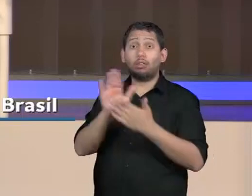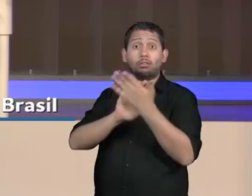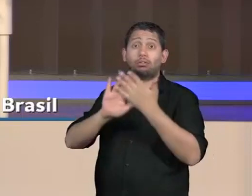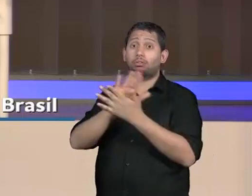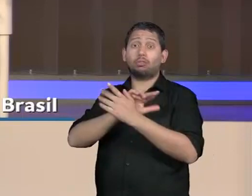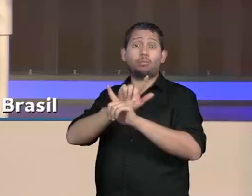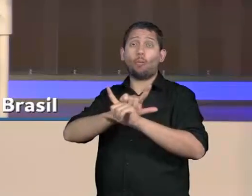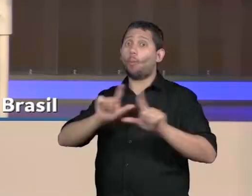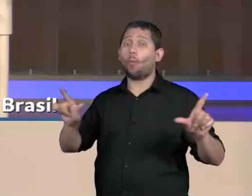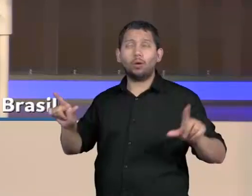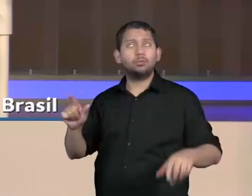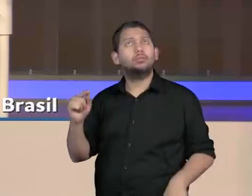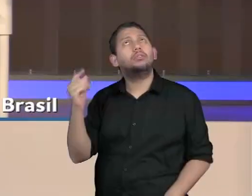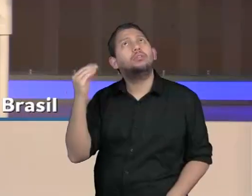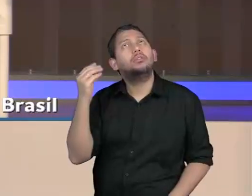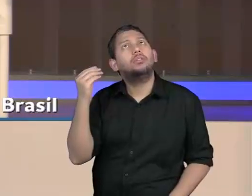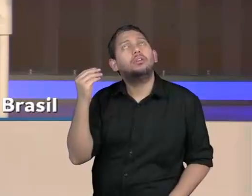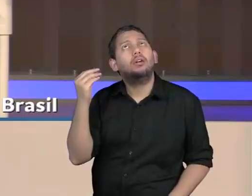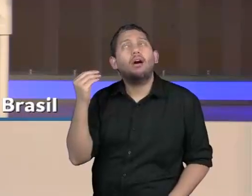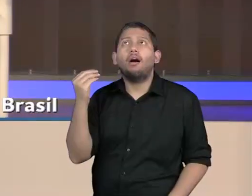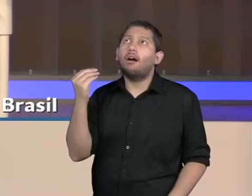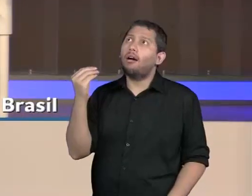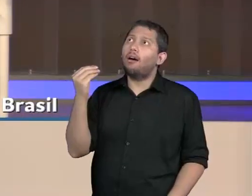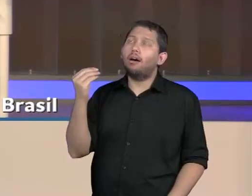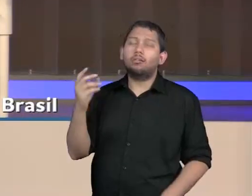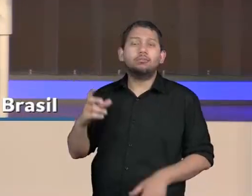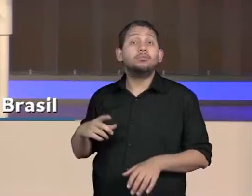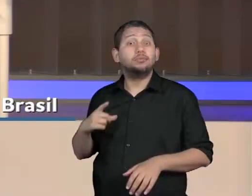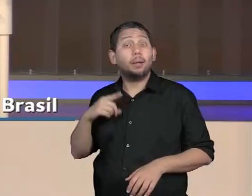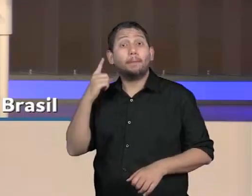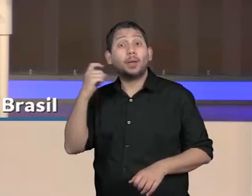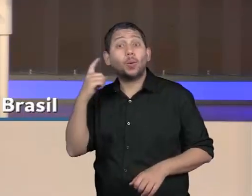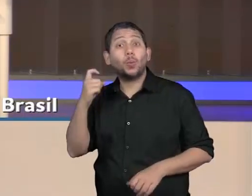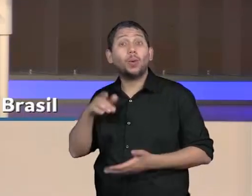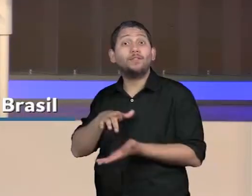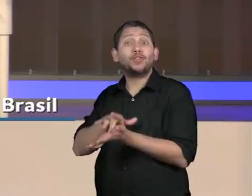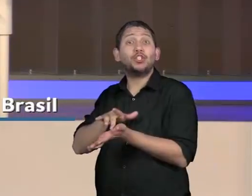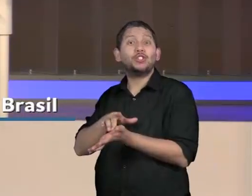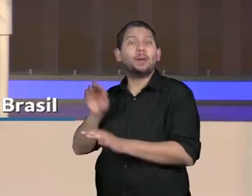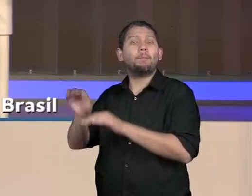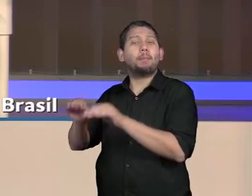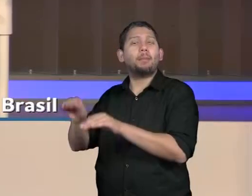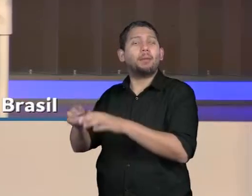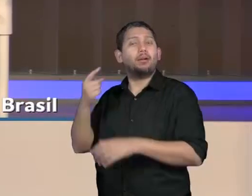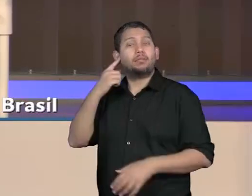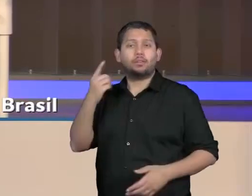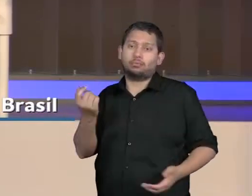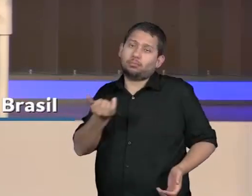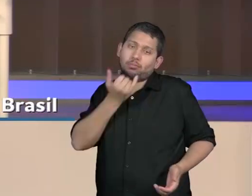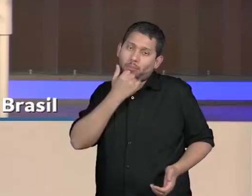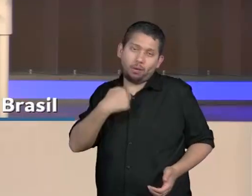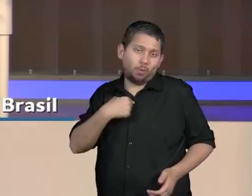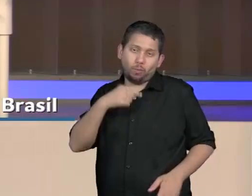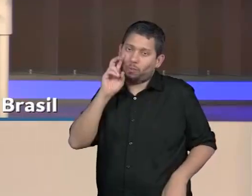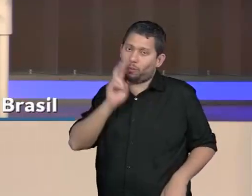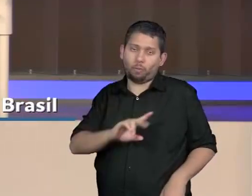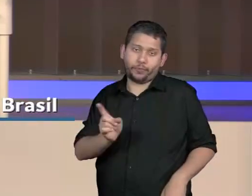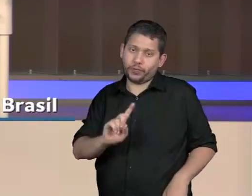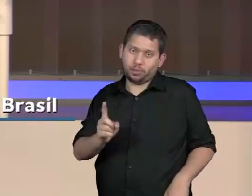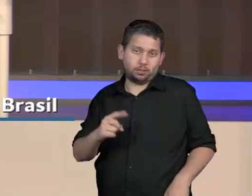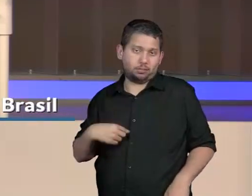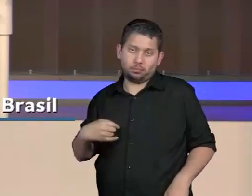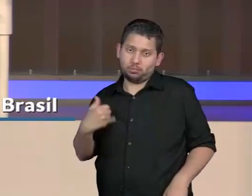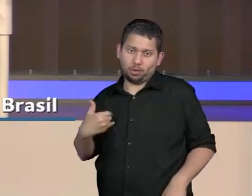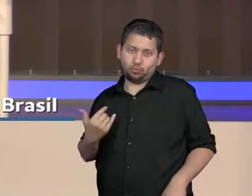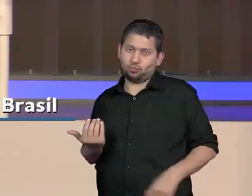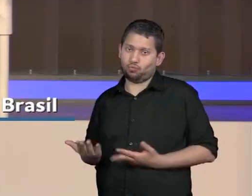Perdão, as roupas, mas eles imaginavam como que era. Eu não cheguei também a pegar essa era do